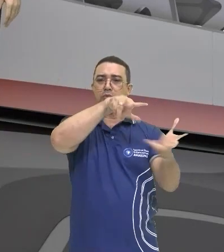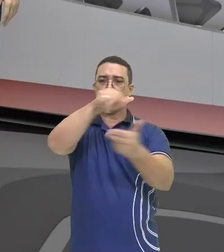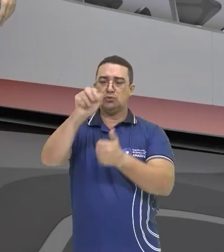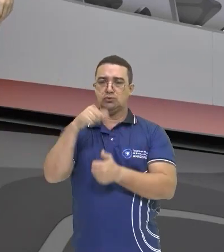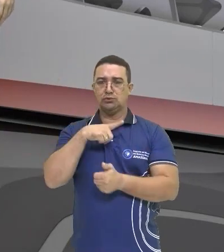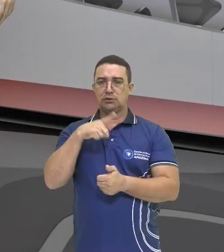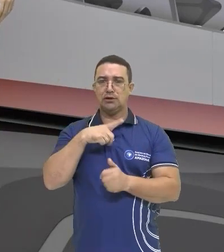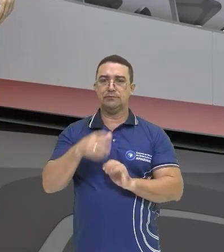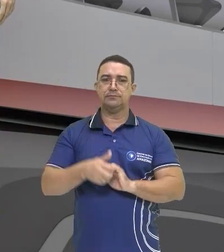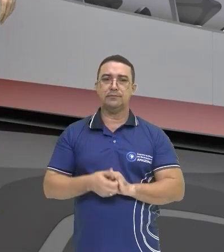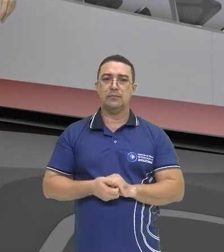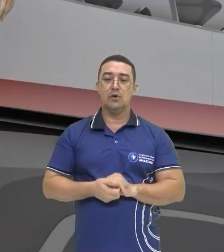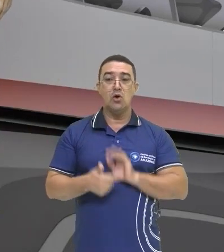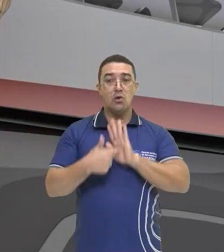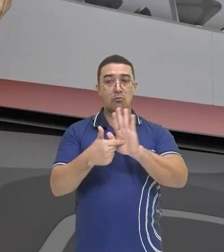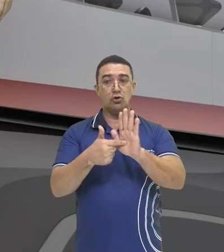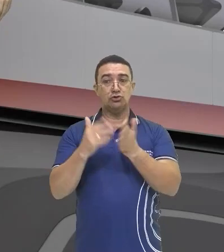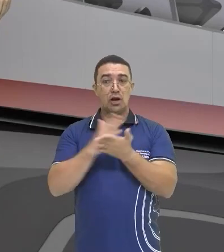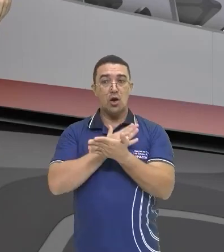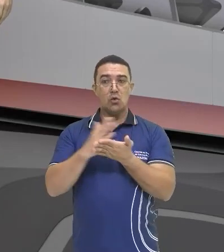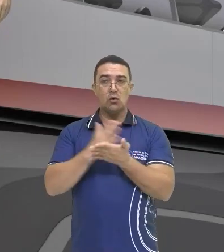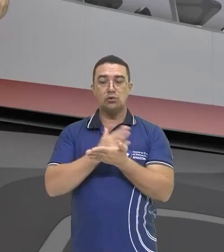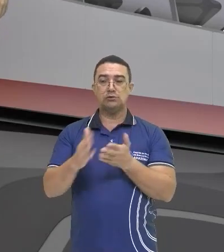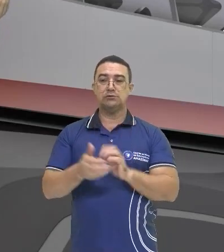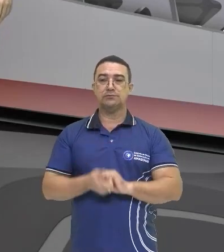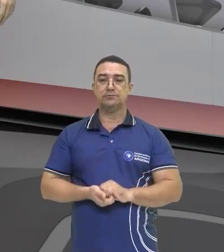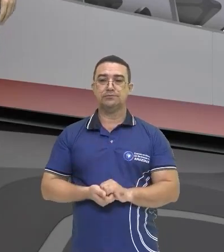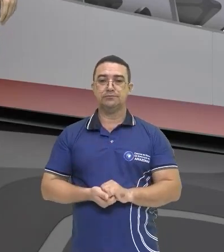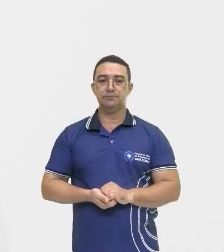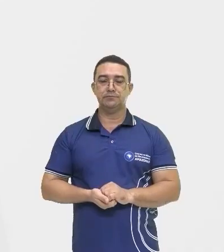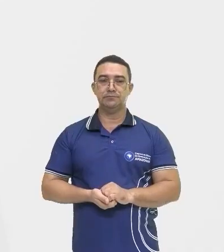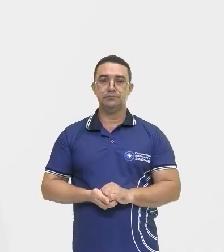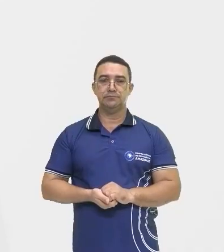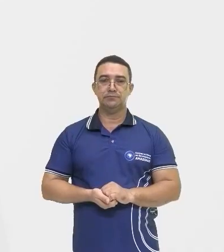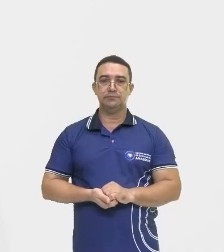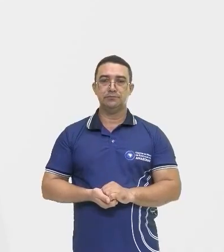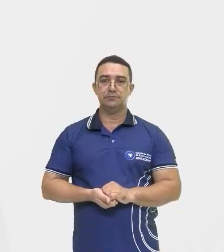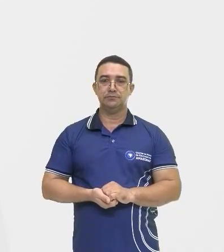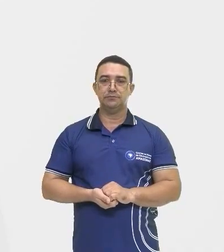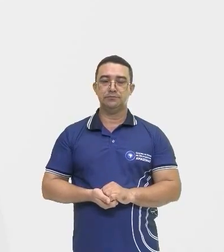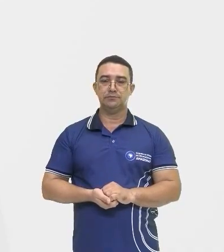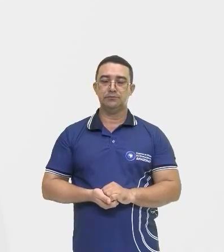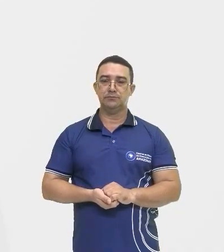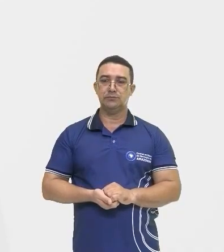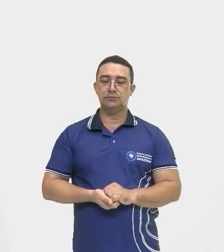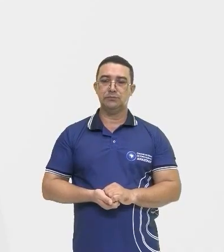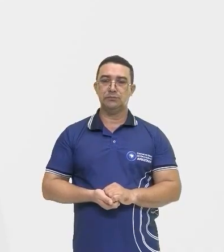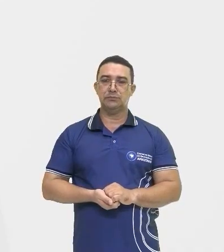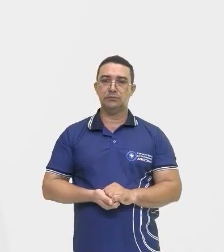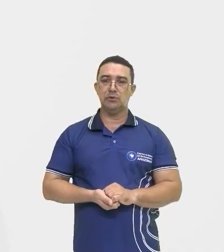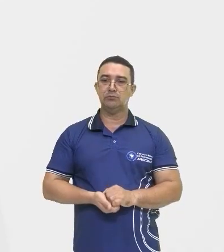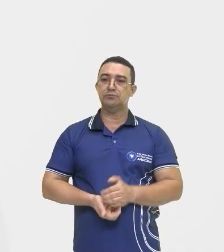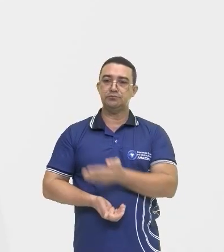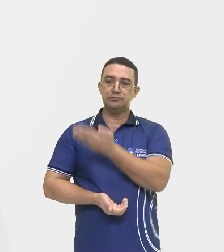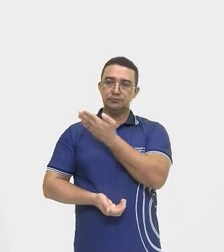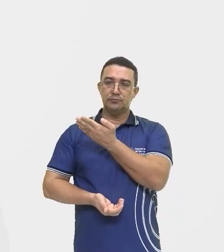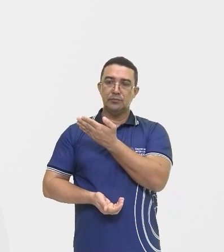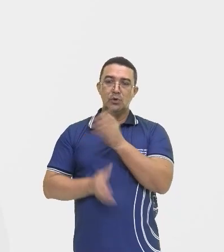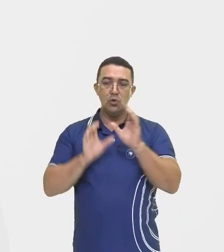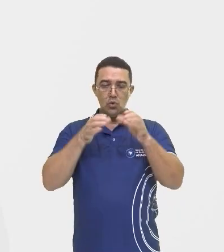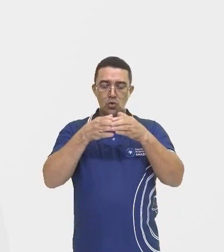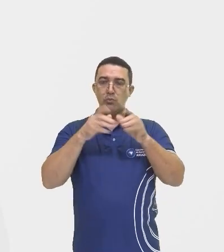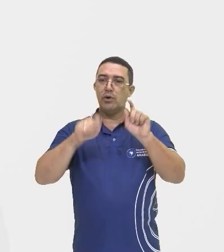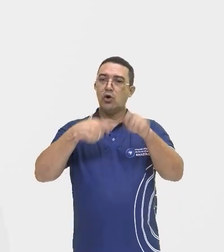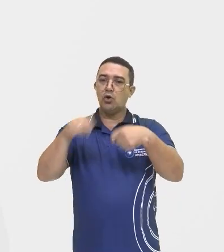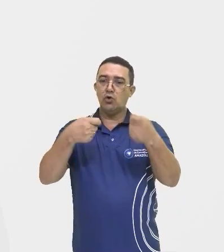Destacarei aqui alguns. Vamos lá? Primeiro bloco econômico que a gente pode citar é o bloco econômico do